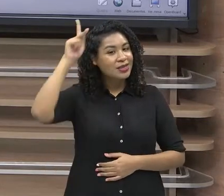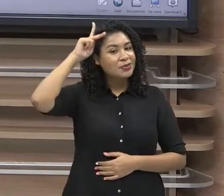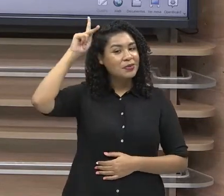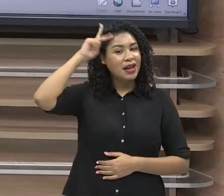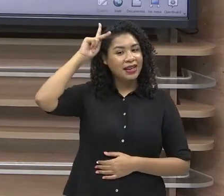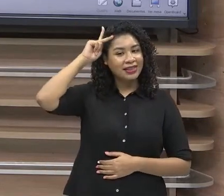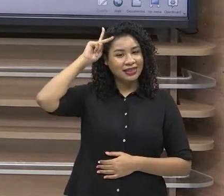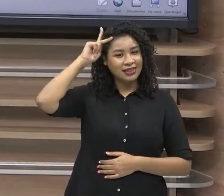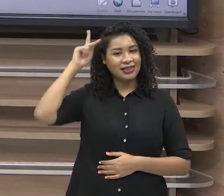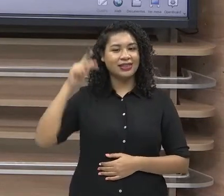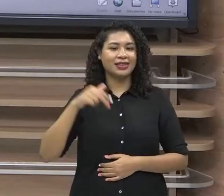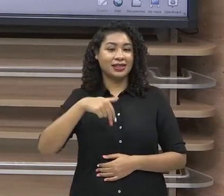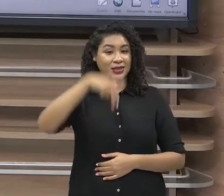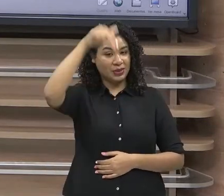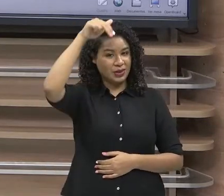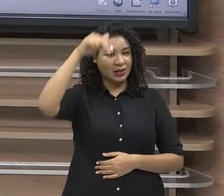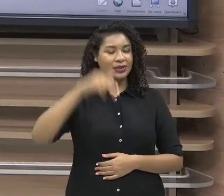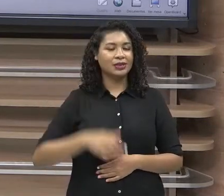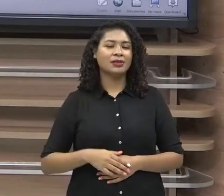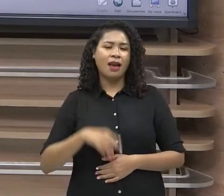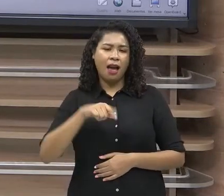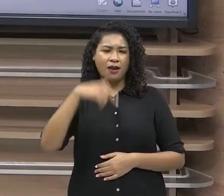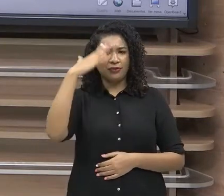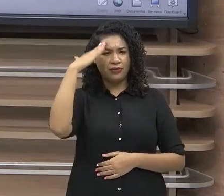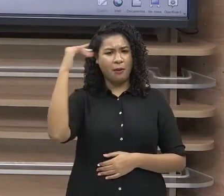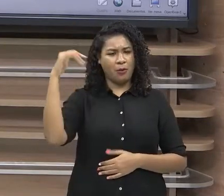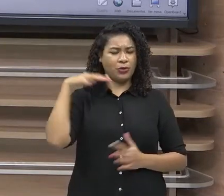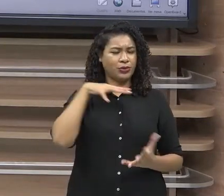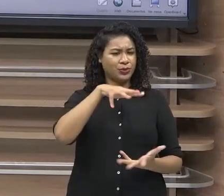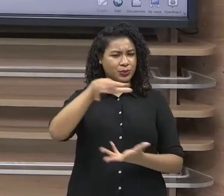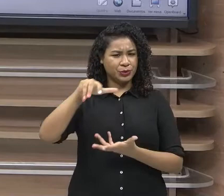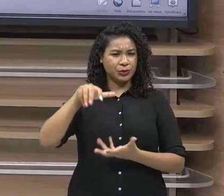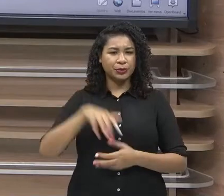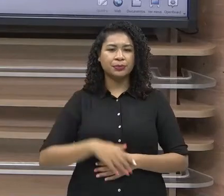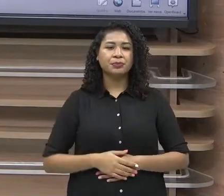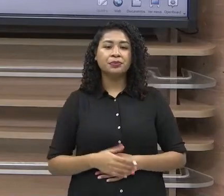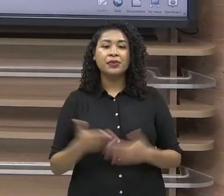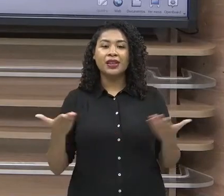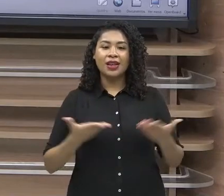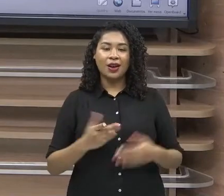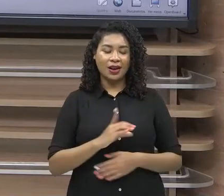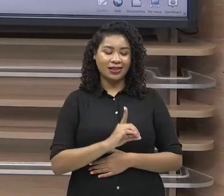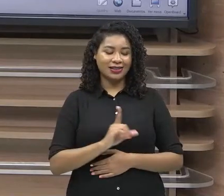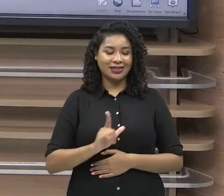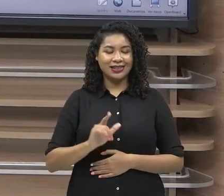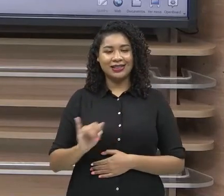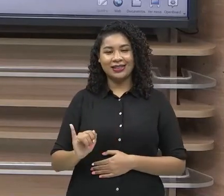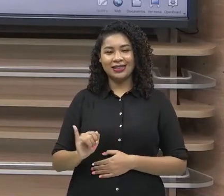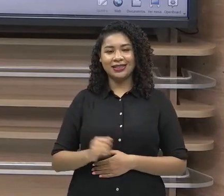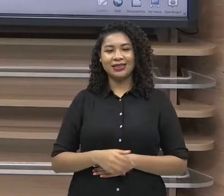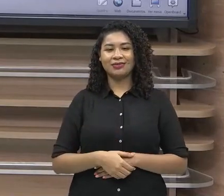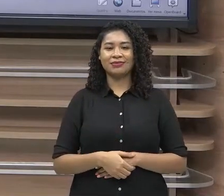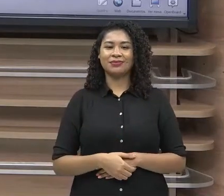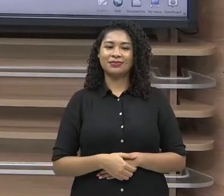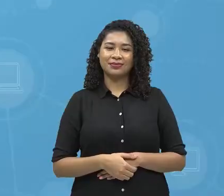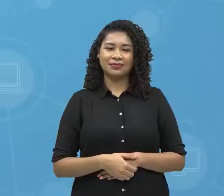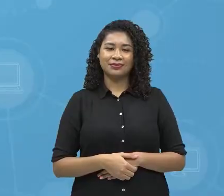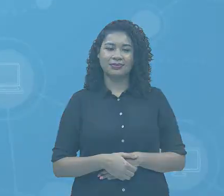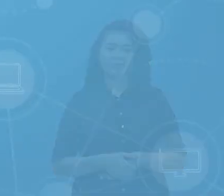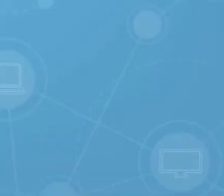nossa região norte, que é conhecida no mundo inteiro. E agora chegou o momento da nossa DLI.